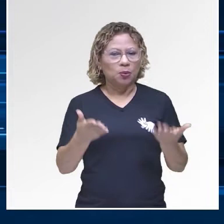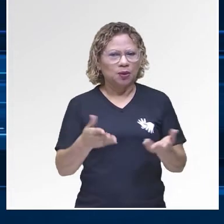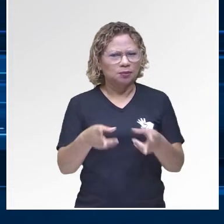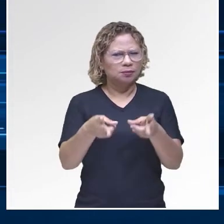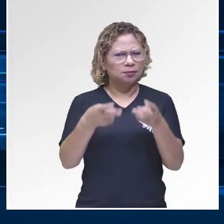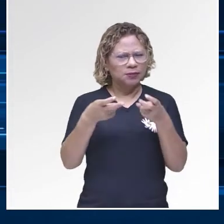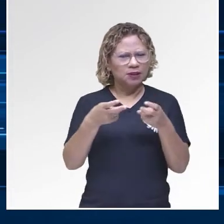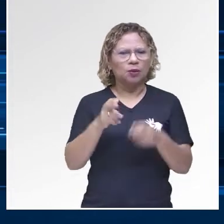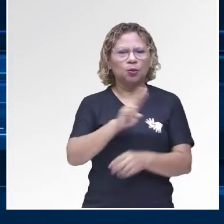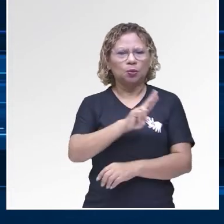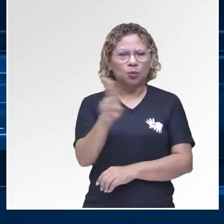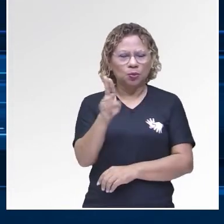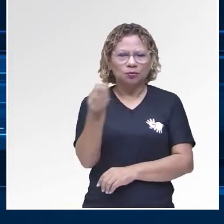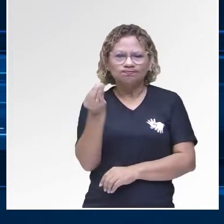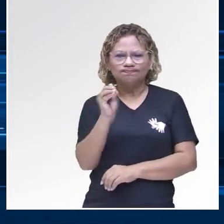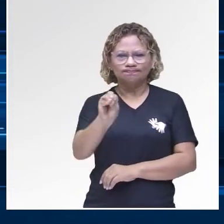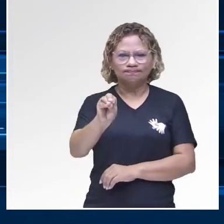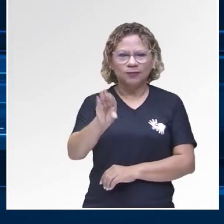é classificada como